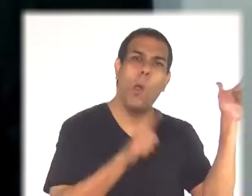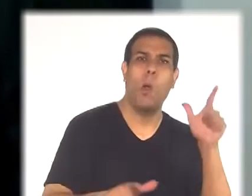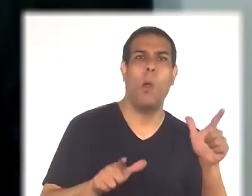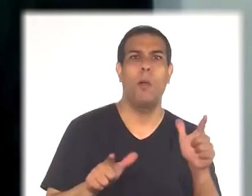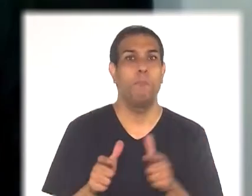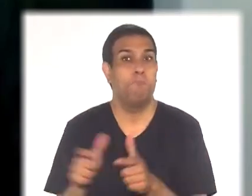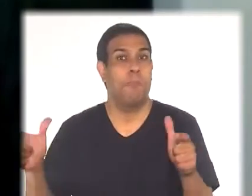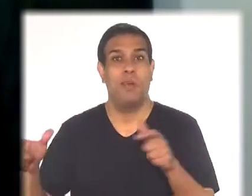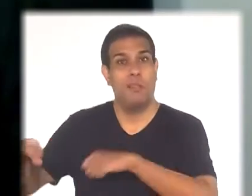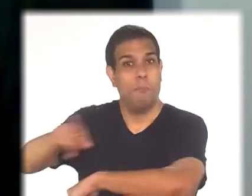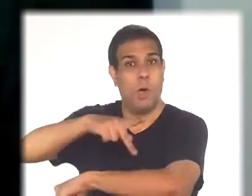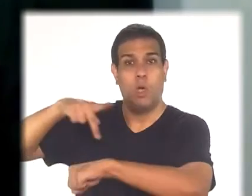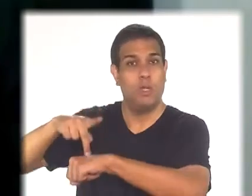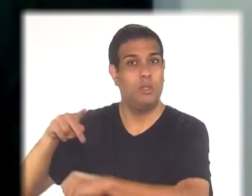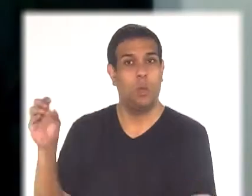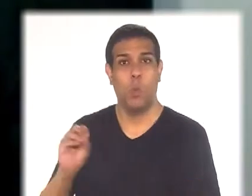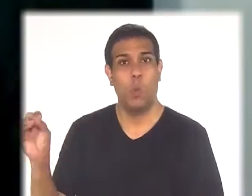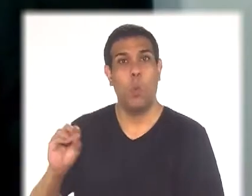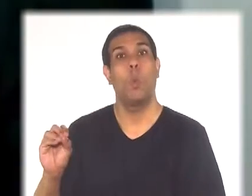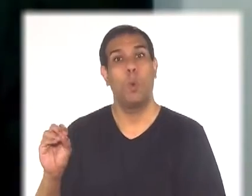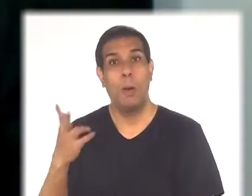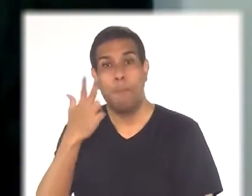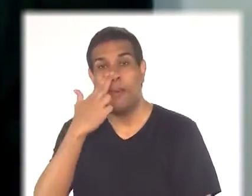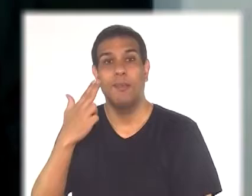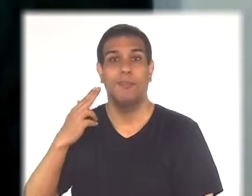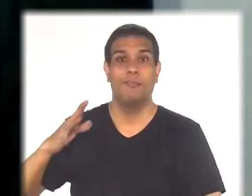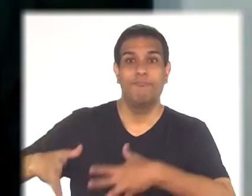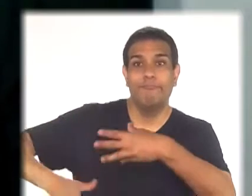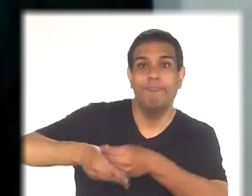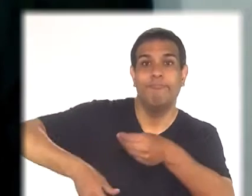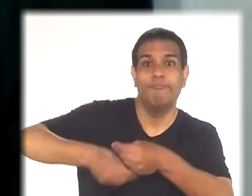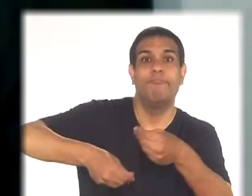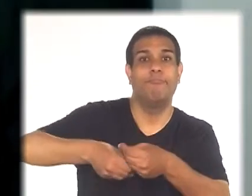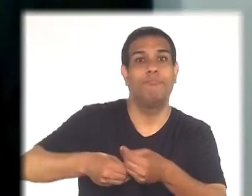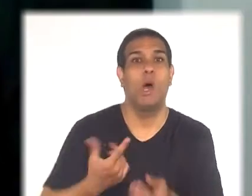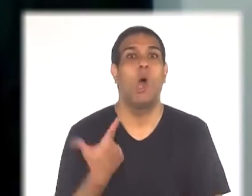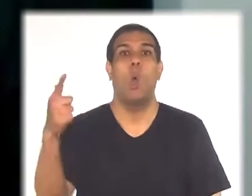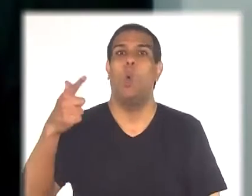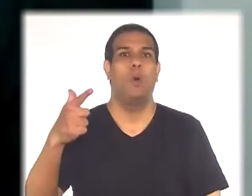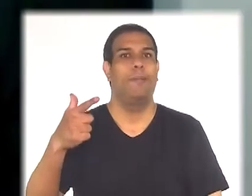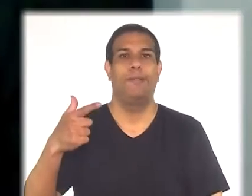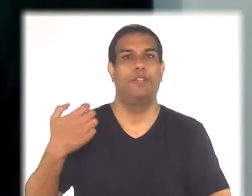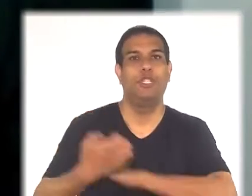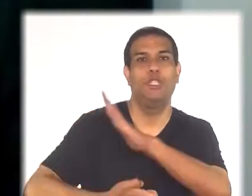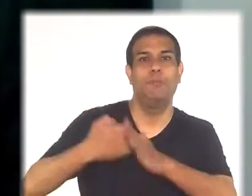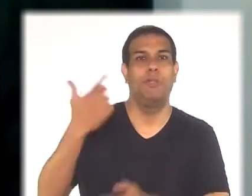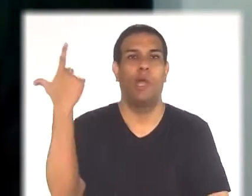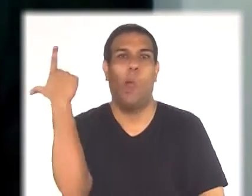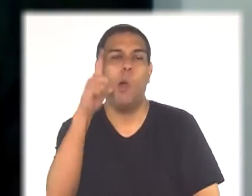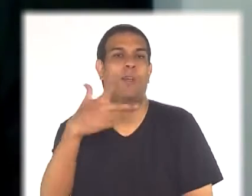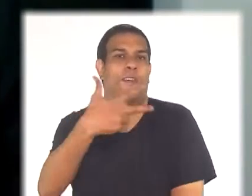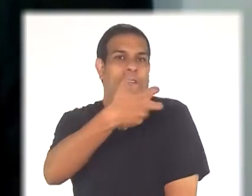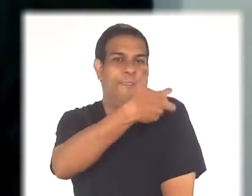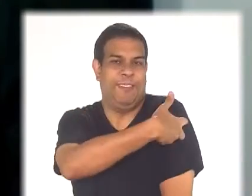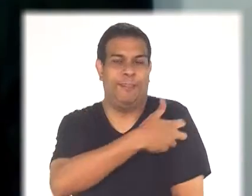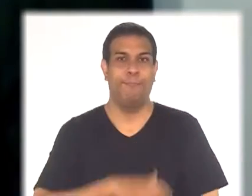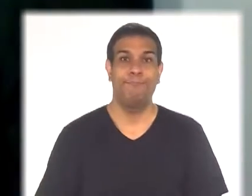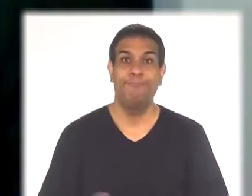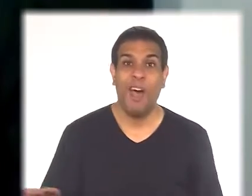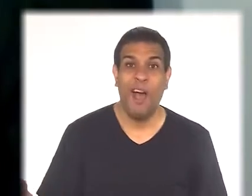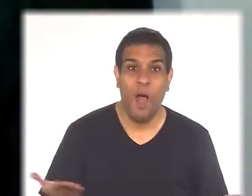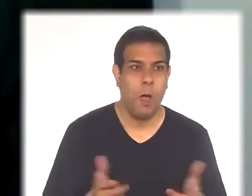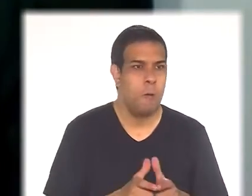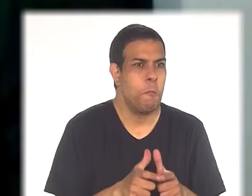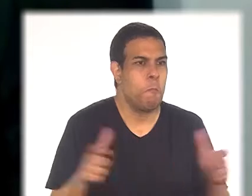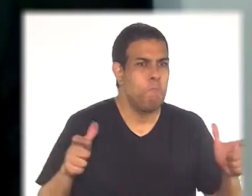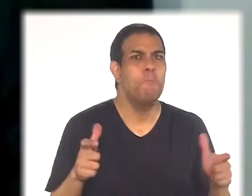local, coisa que a maioria dos países não tem, e vão ter que entrar numa outra lógica de aquisição das vacinas. Nós teremos